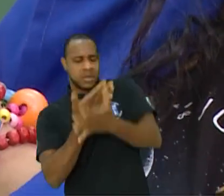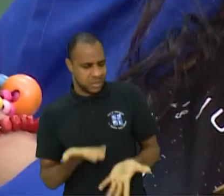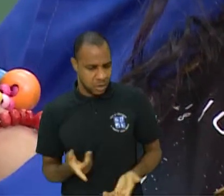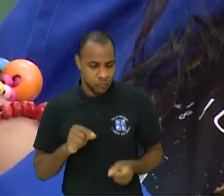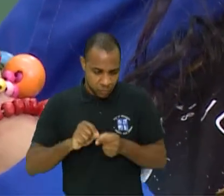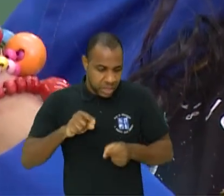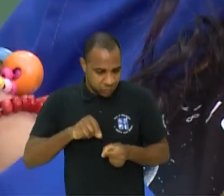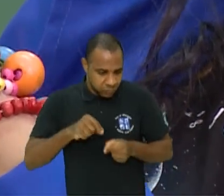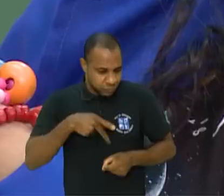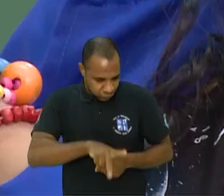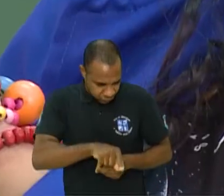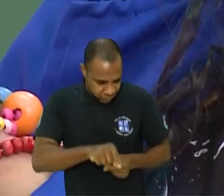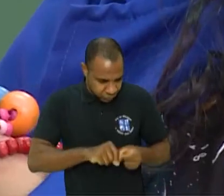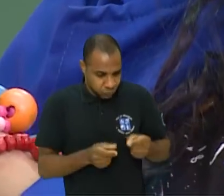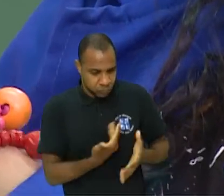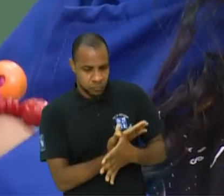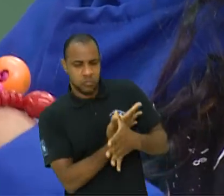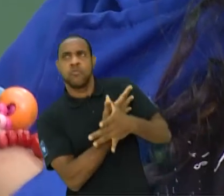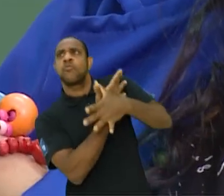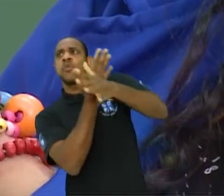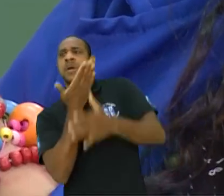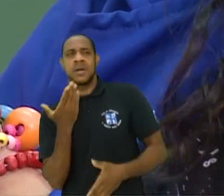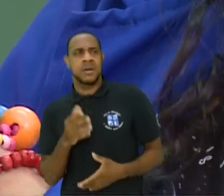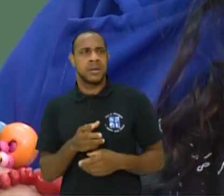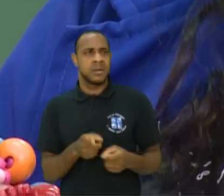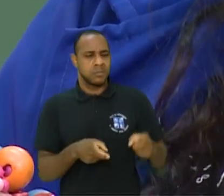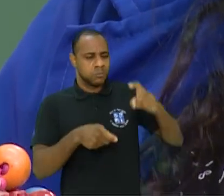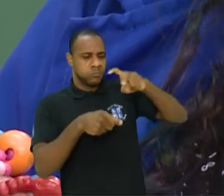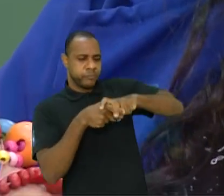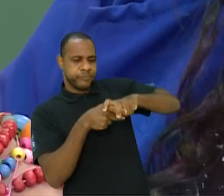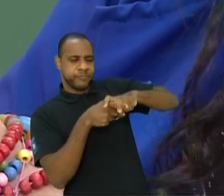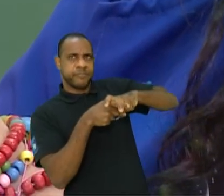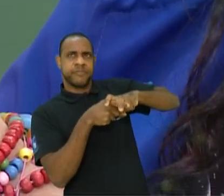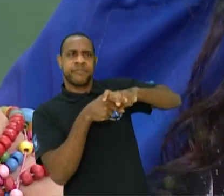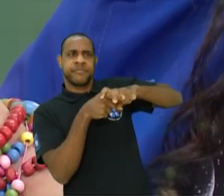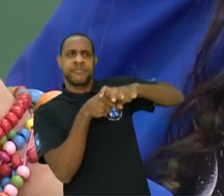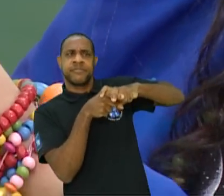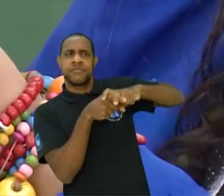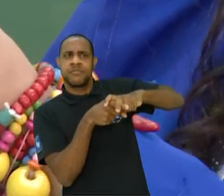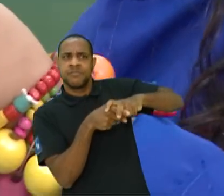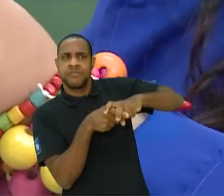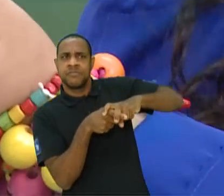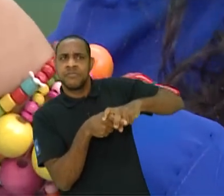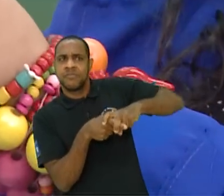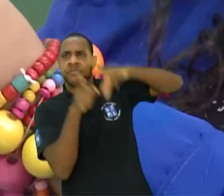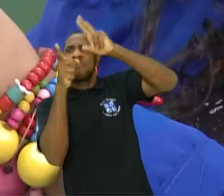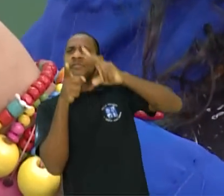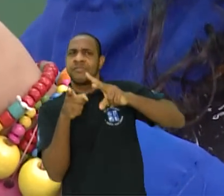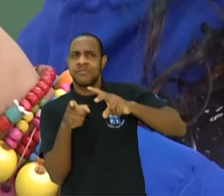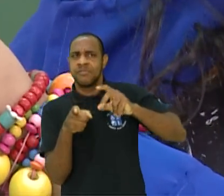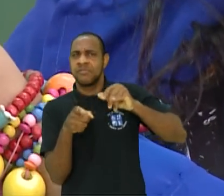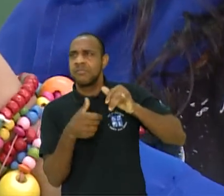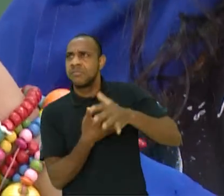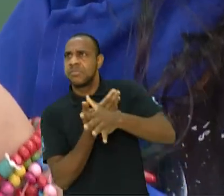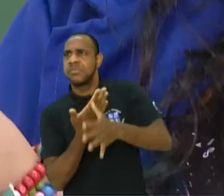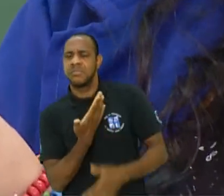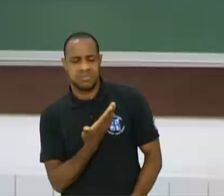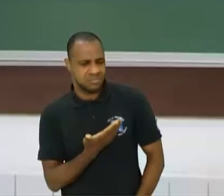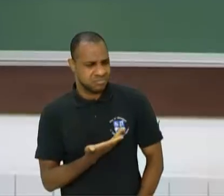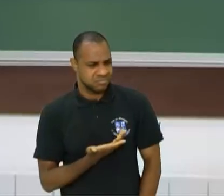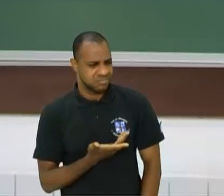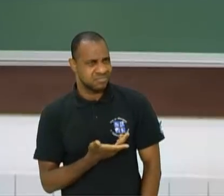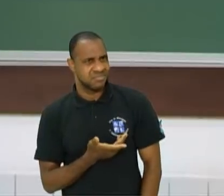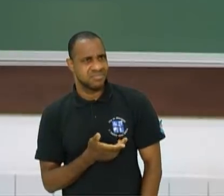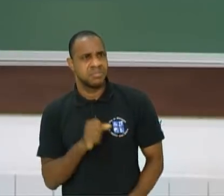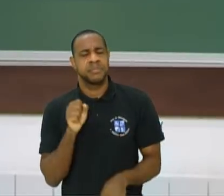voar. E ele colocou ela ali no puleiro. Vai, voa. E nada. A águia